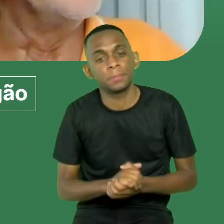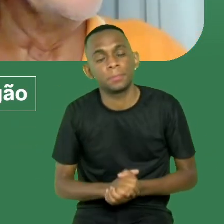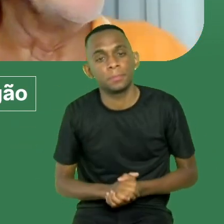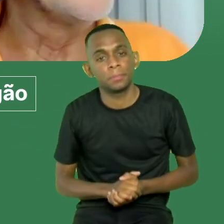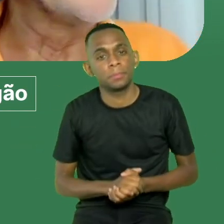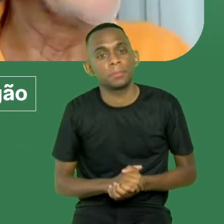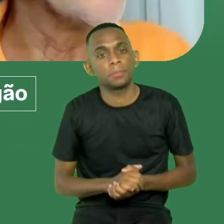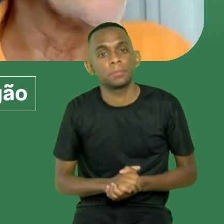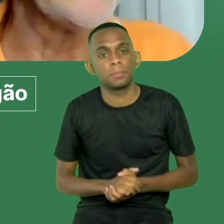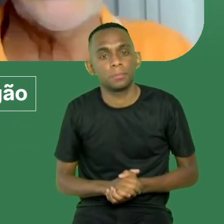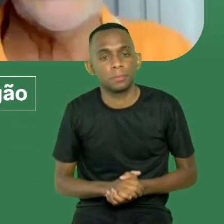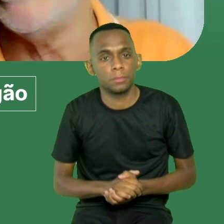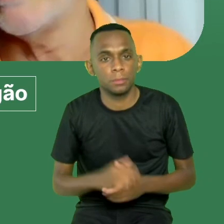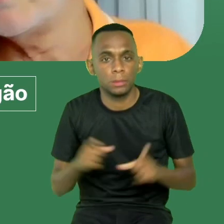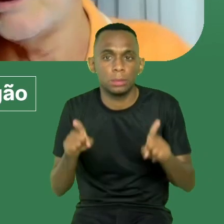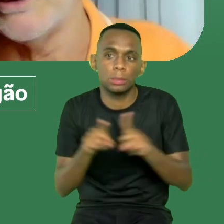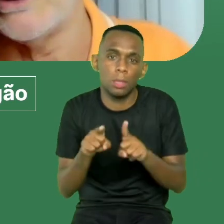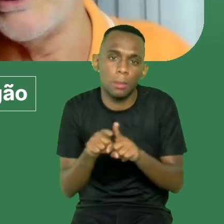um livro, por exemplo, que seja